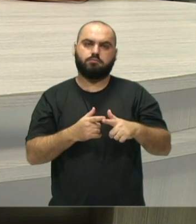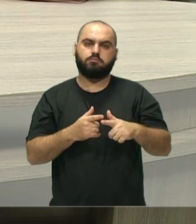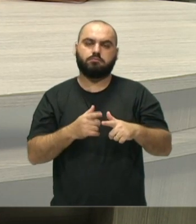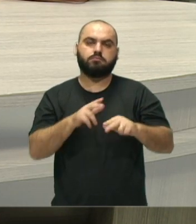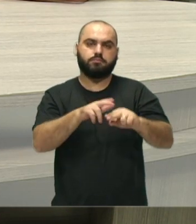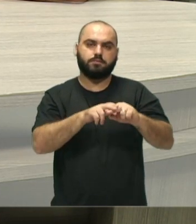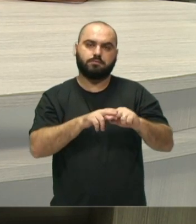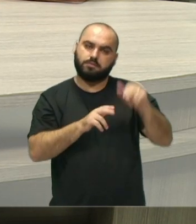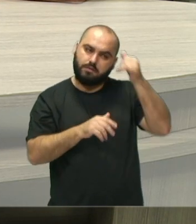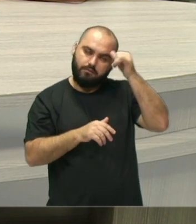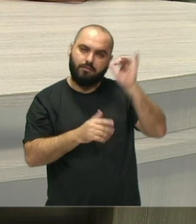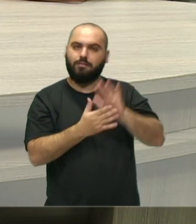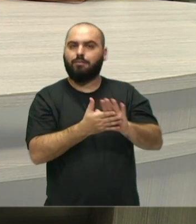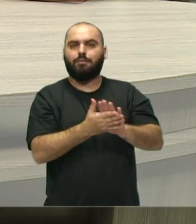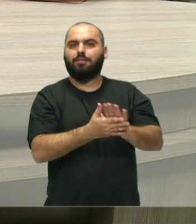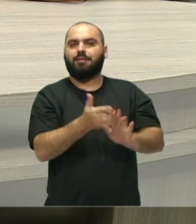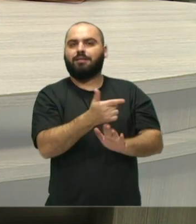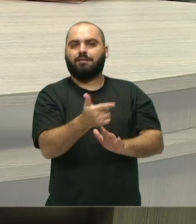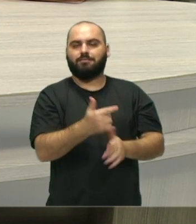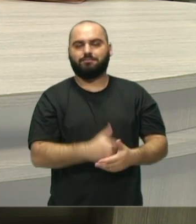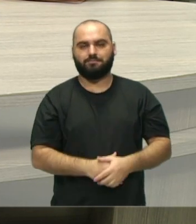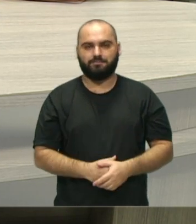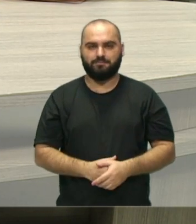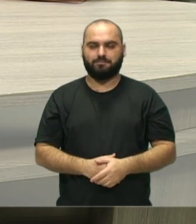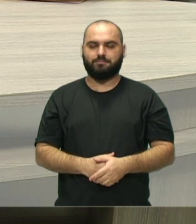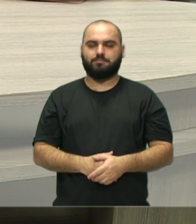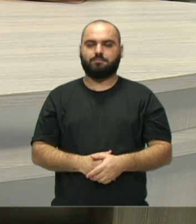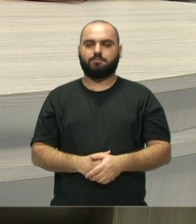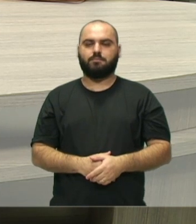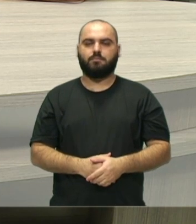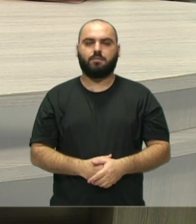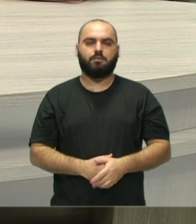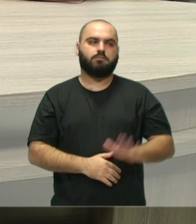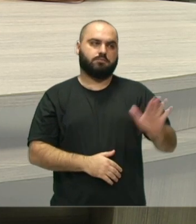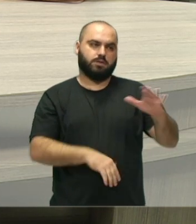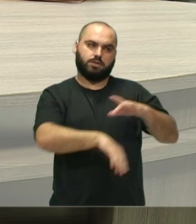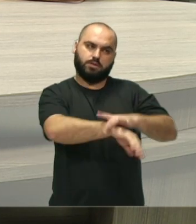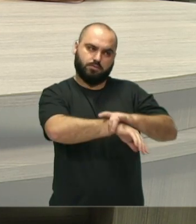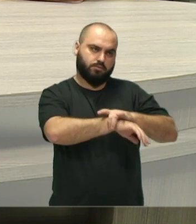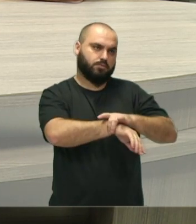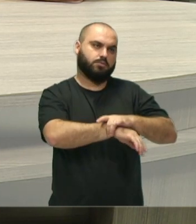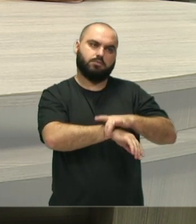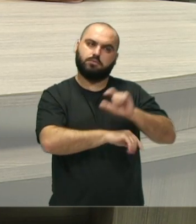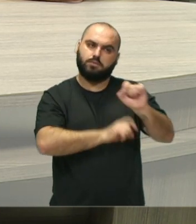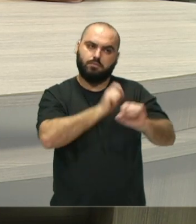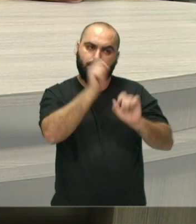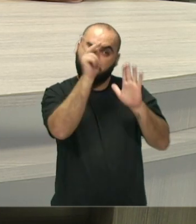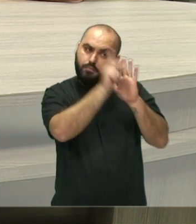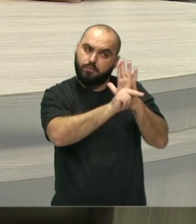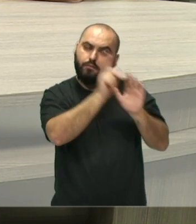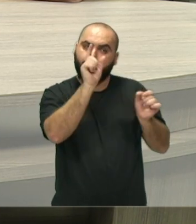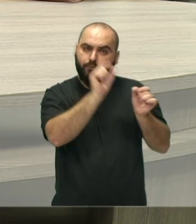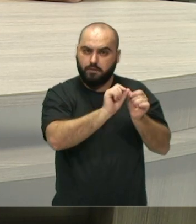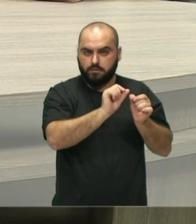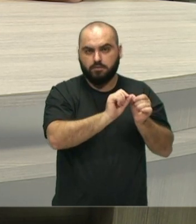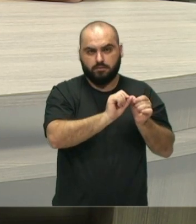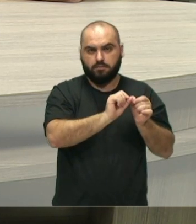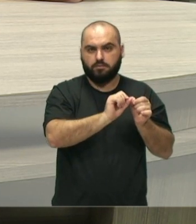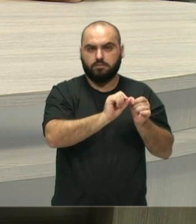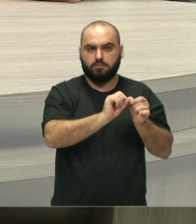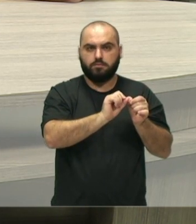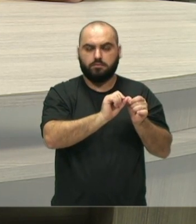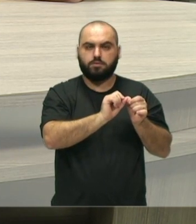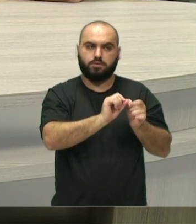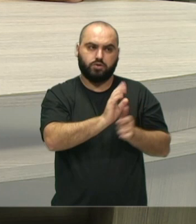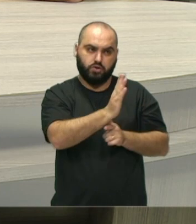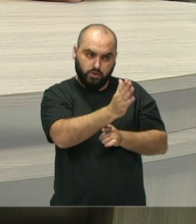nas margens. E como é que fica a questão? Bom, a segurança, lógico, quem vai fazer o projeto